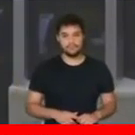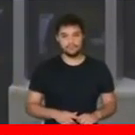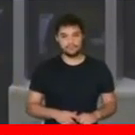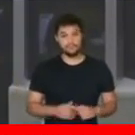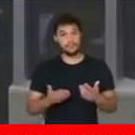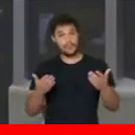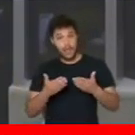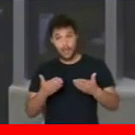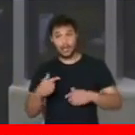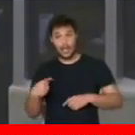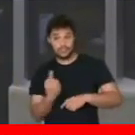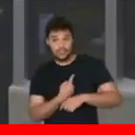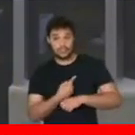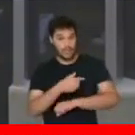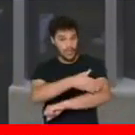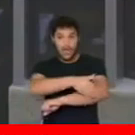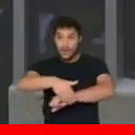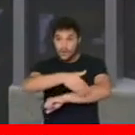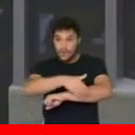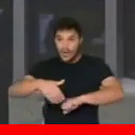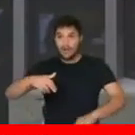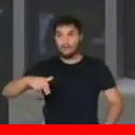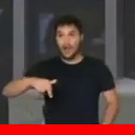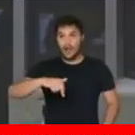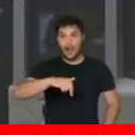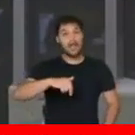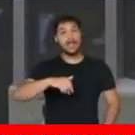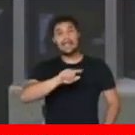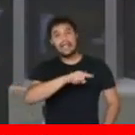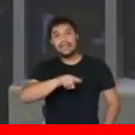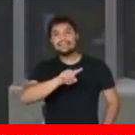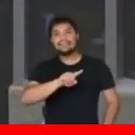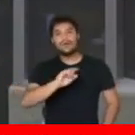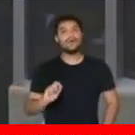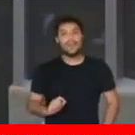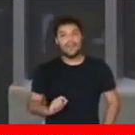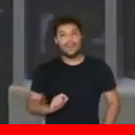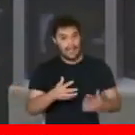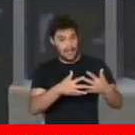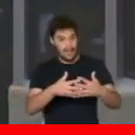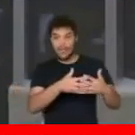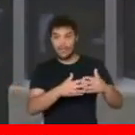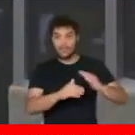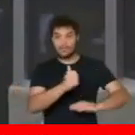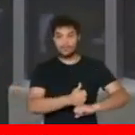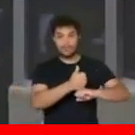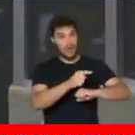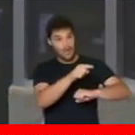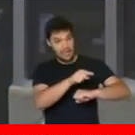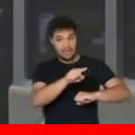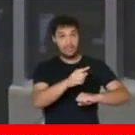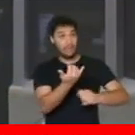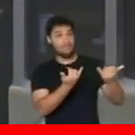anda na rua, até caminhoneiro já está assim, ó. Você cumprimenta o caminhoneiro e ele faz um L de Lula.